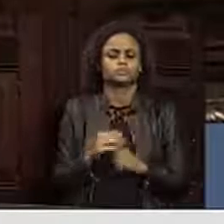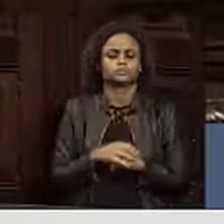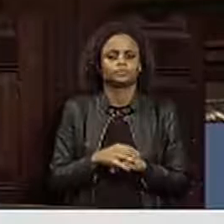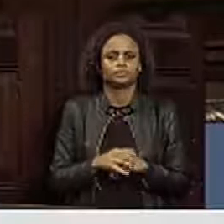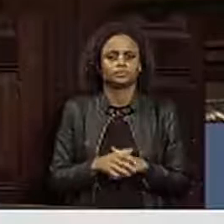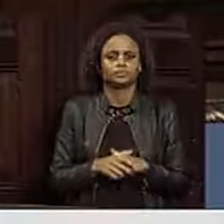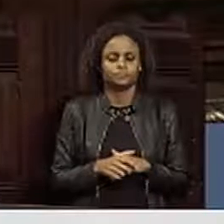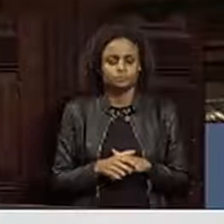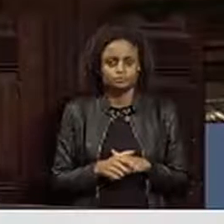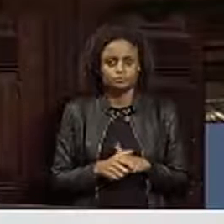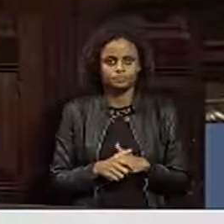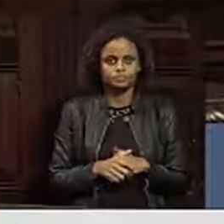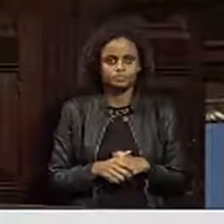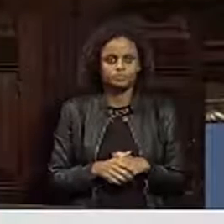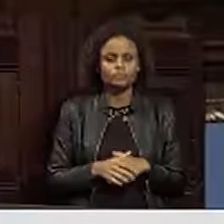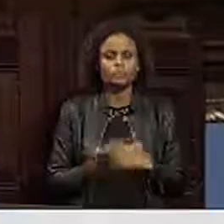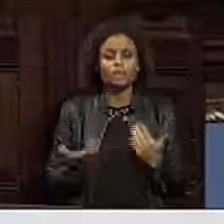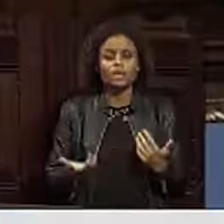esse nosso Estado, também